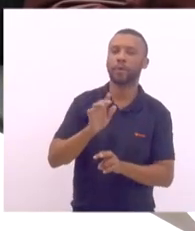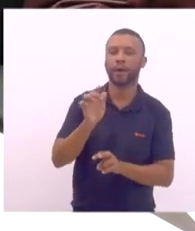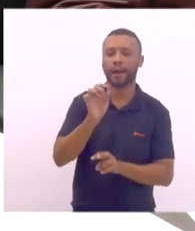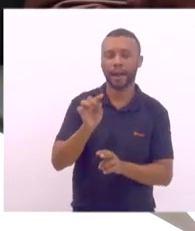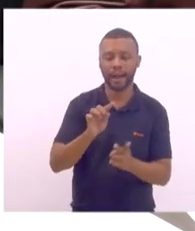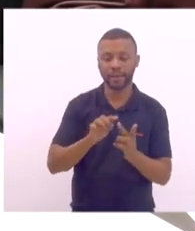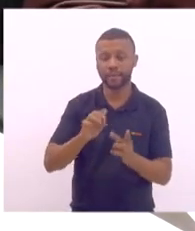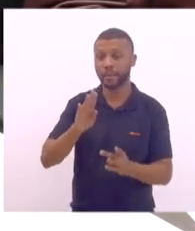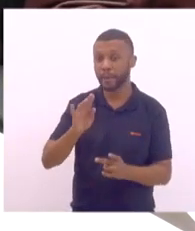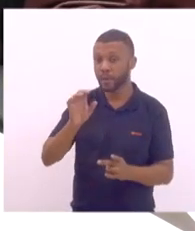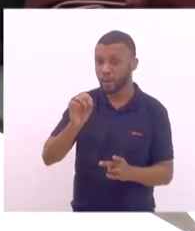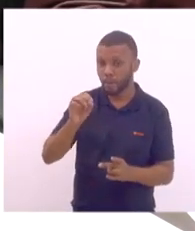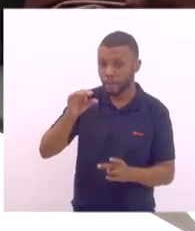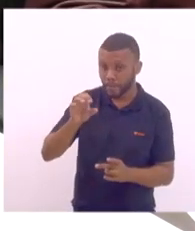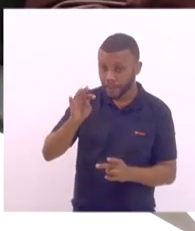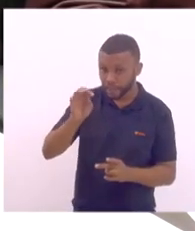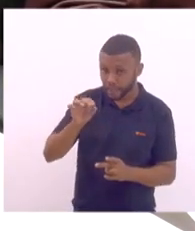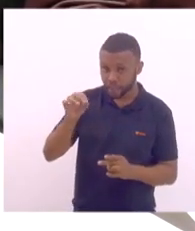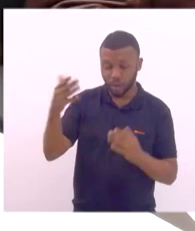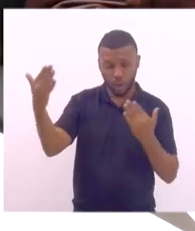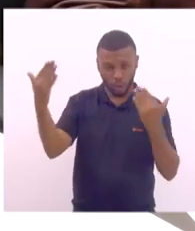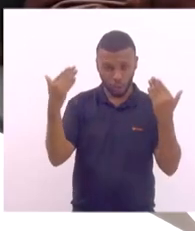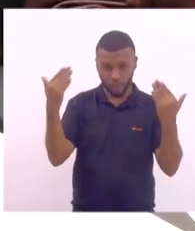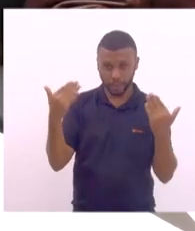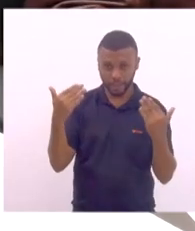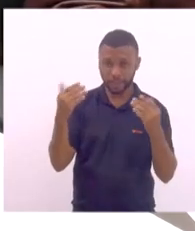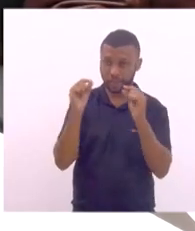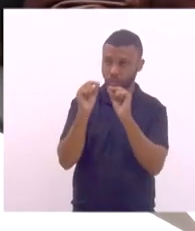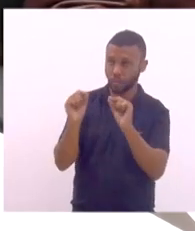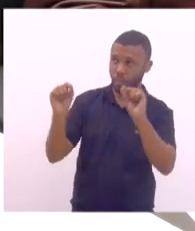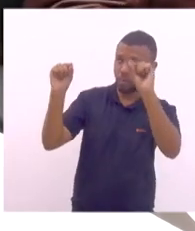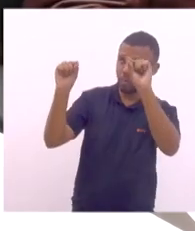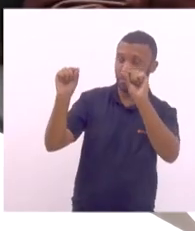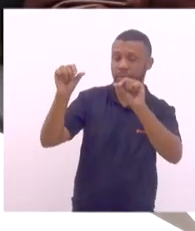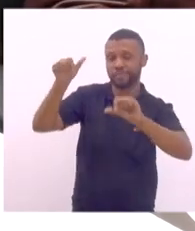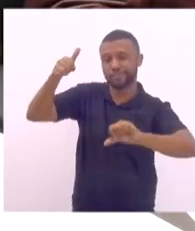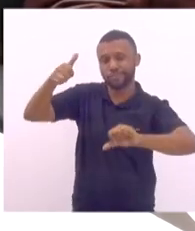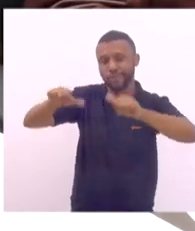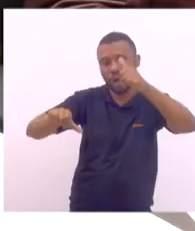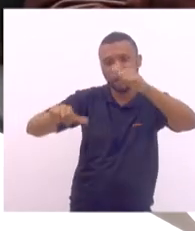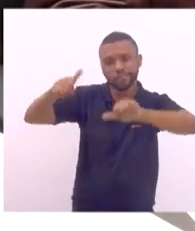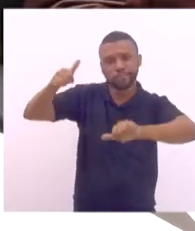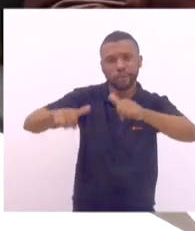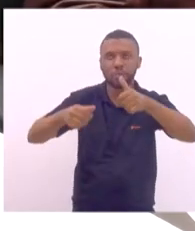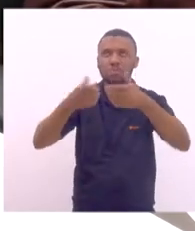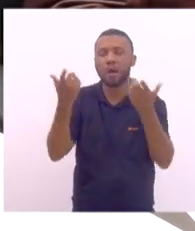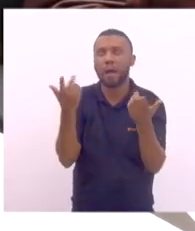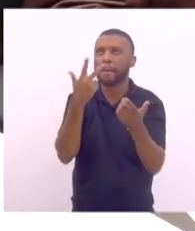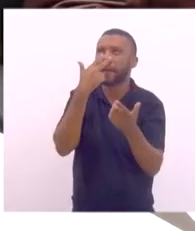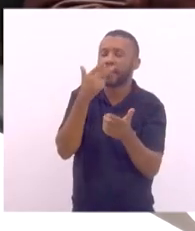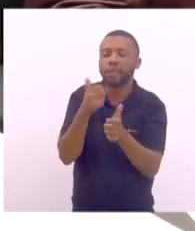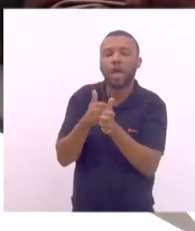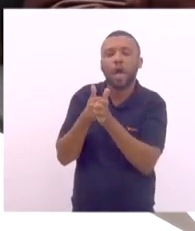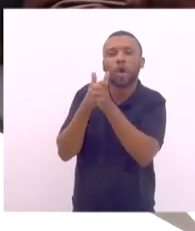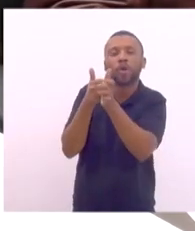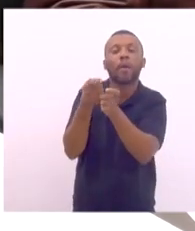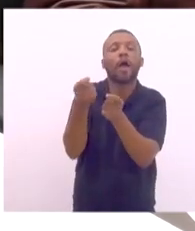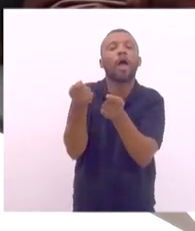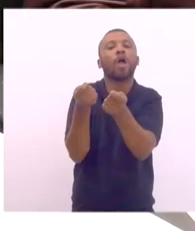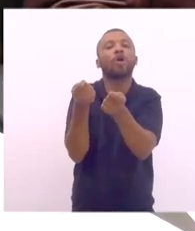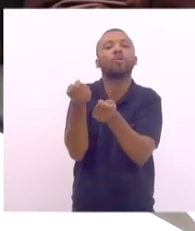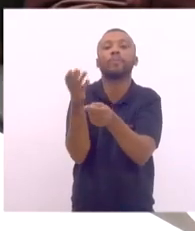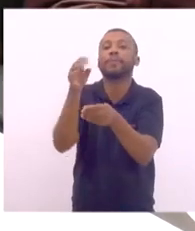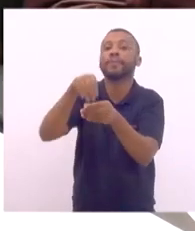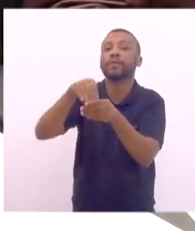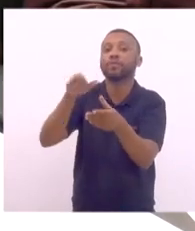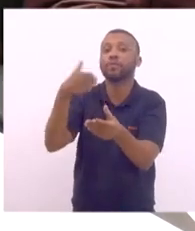outros setores dos entes federativos se está indo bem ou mal, é quase um acompanhamento econômico do processo,